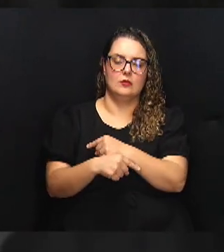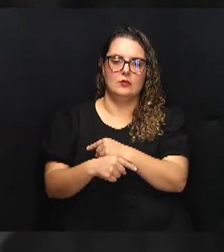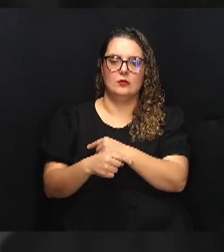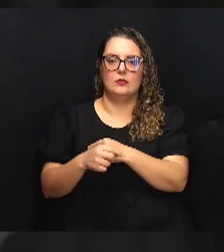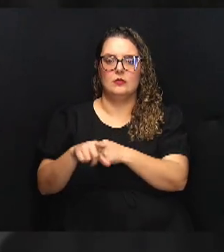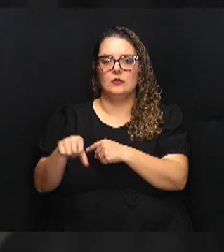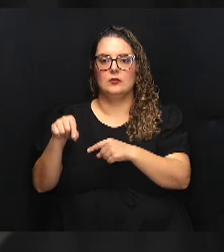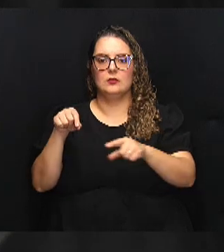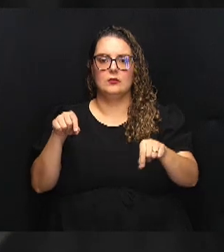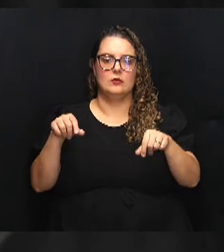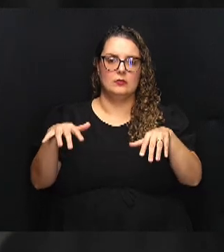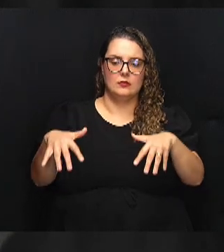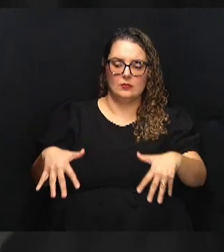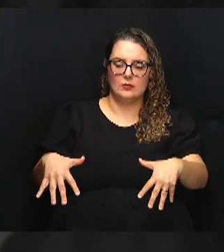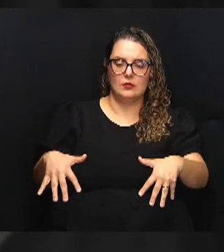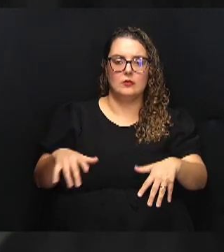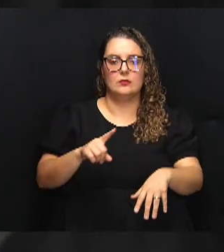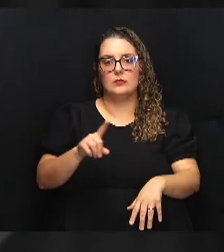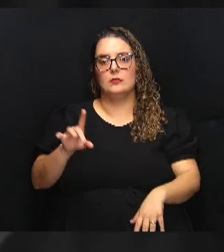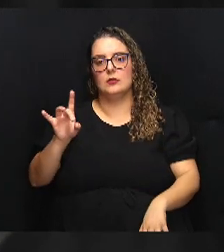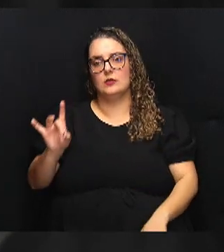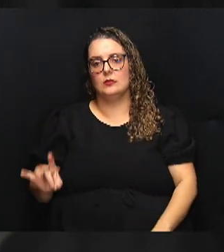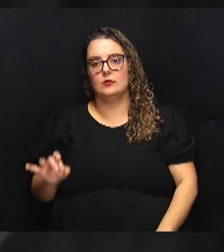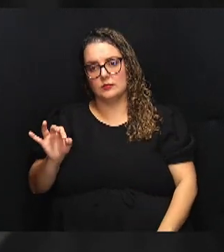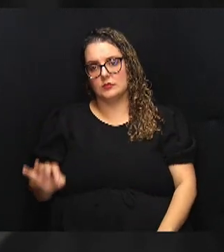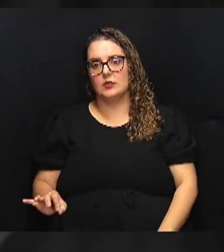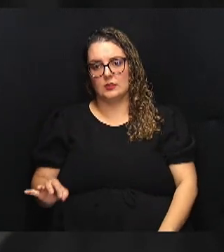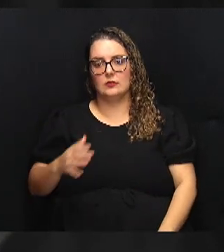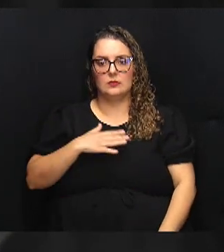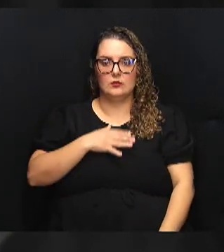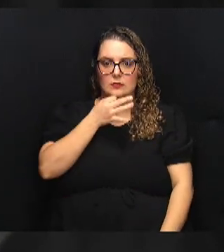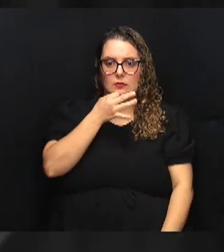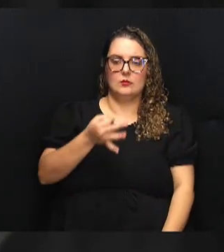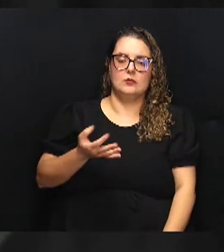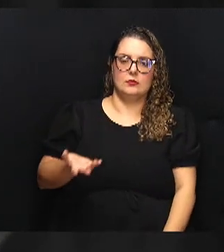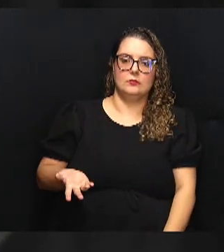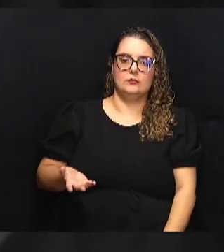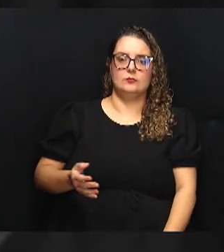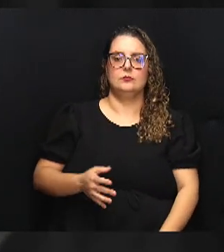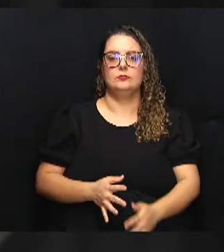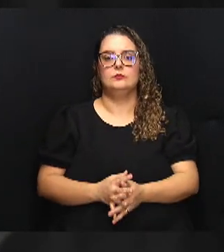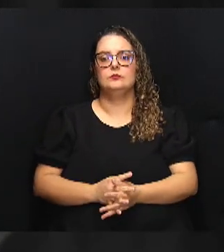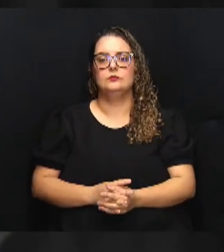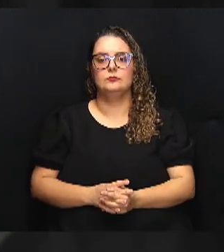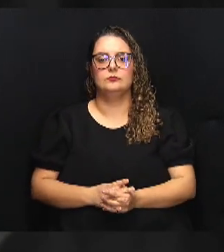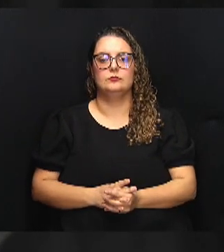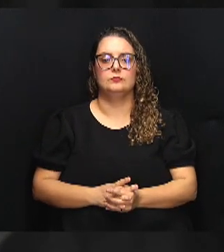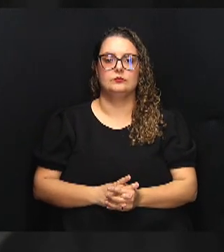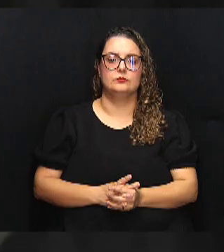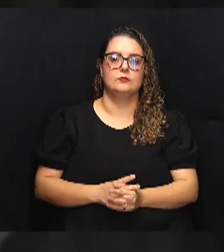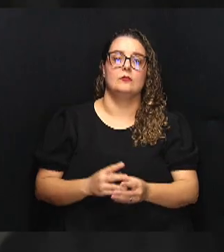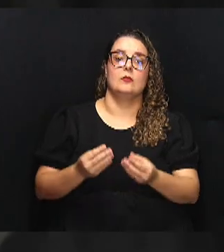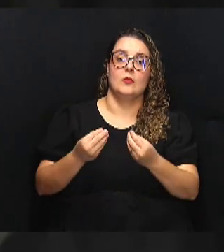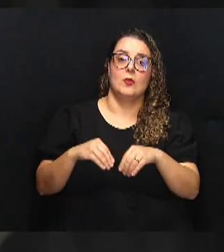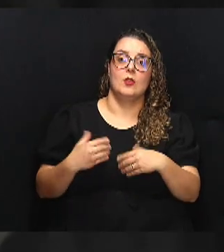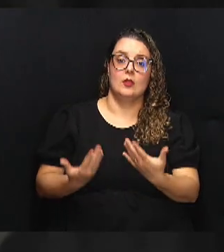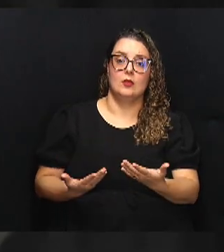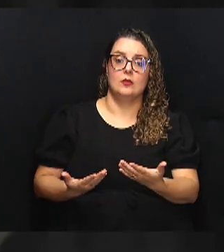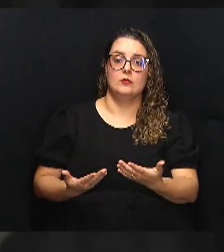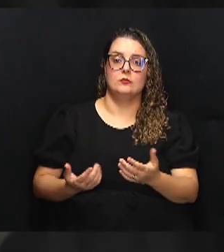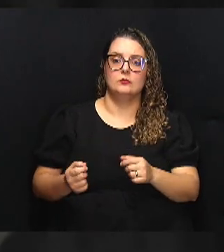lado, né? Muitas vezes não é o lado correto, na minha opinião. Enfim, e acaba prejudicando, acaba passando